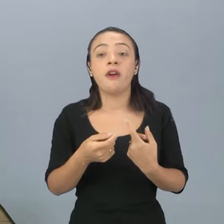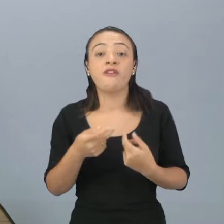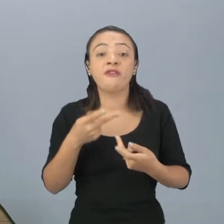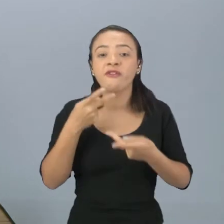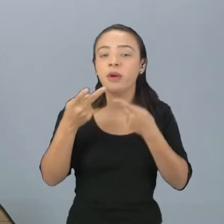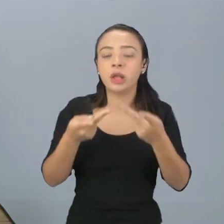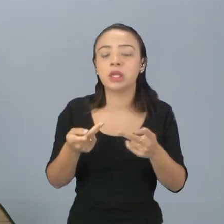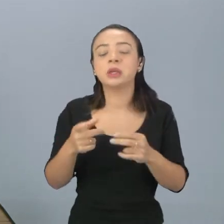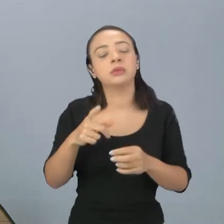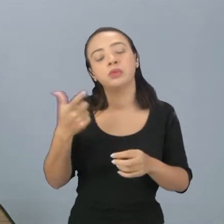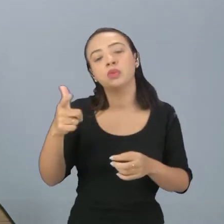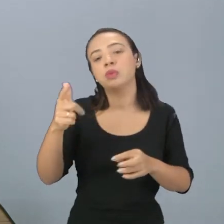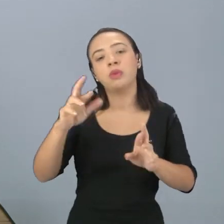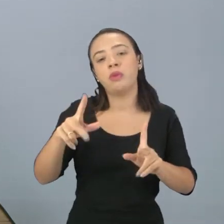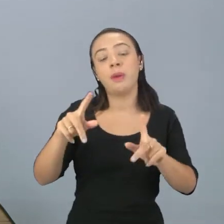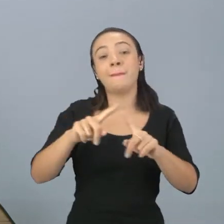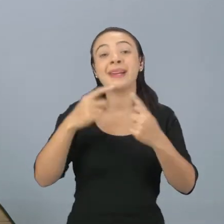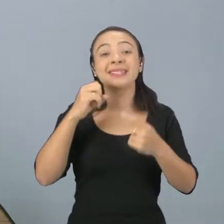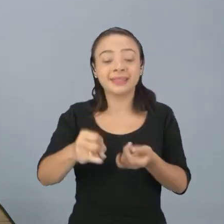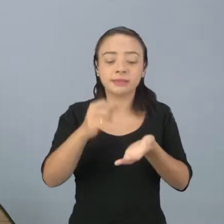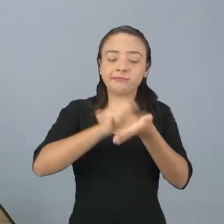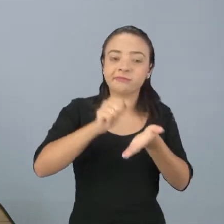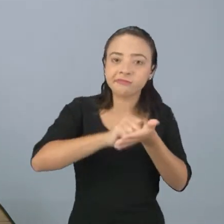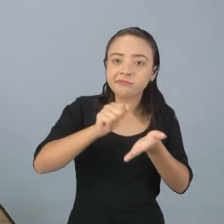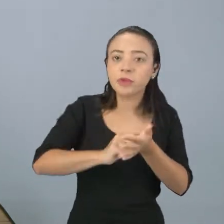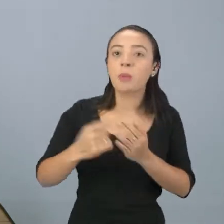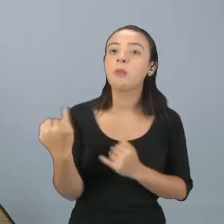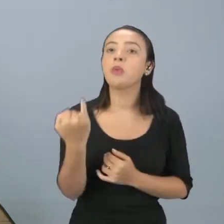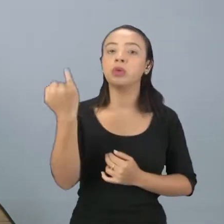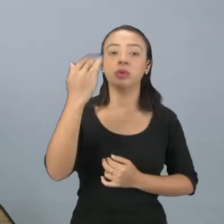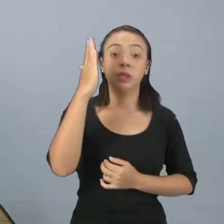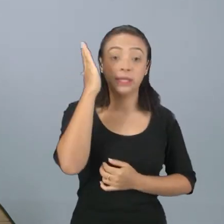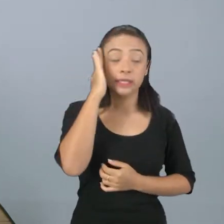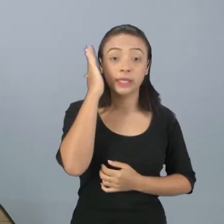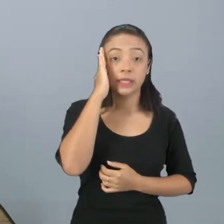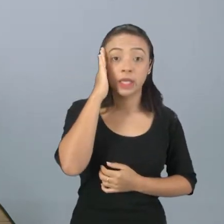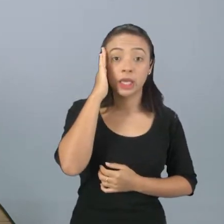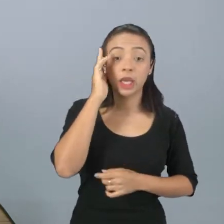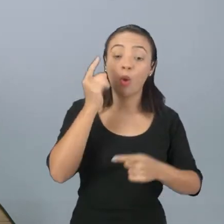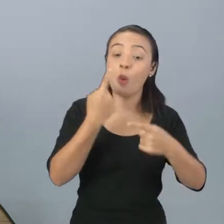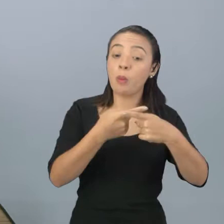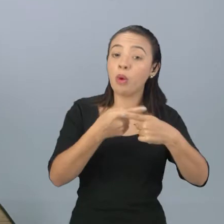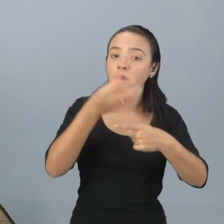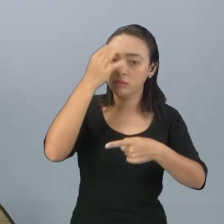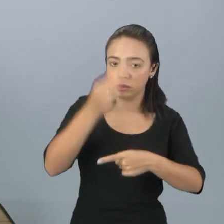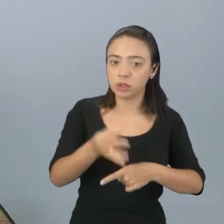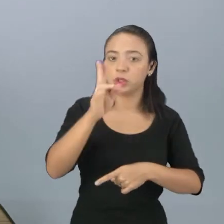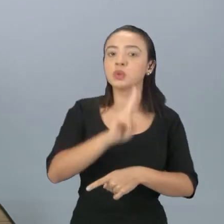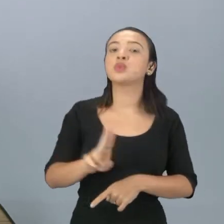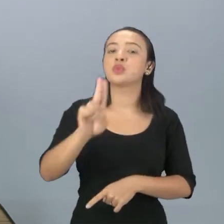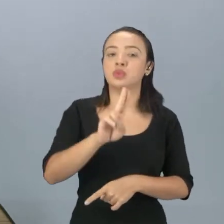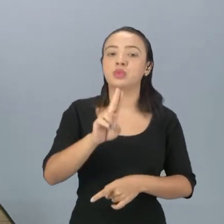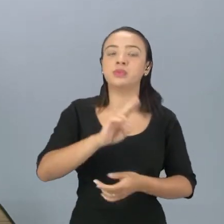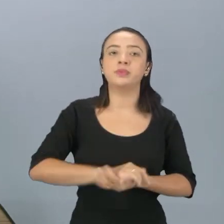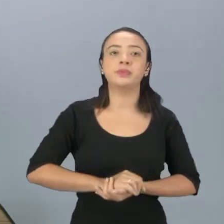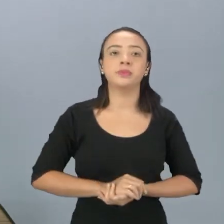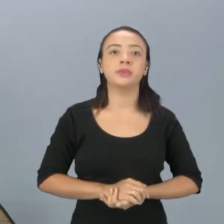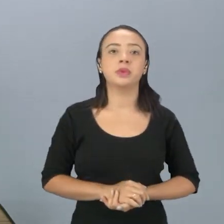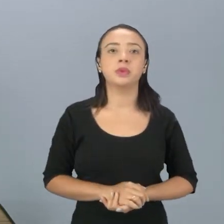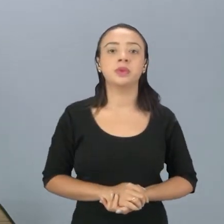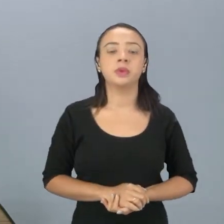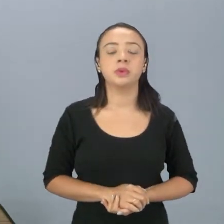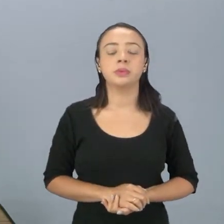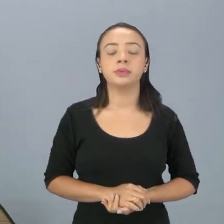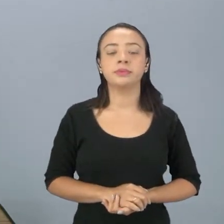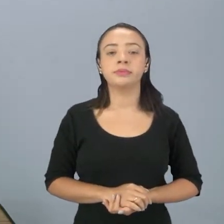tanto a diferença. Mas na hora da escrita, é fundamental usar o porquê certo. Tá? Quando a gente fala de